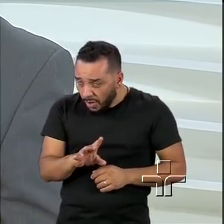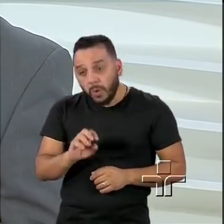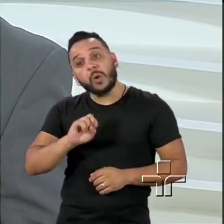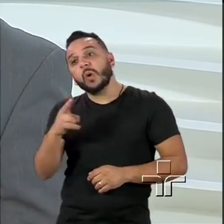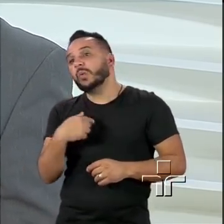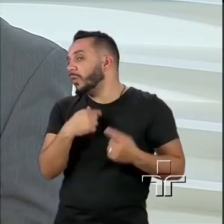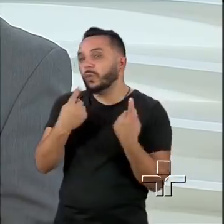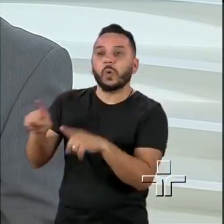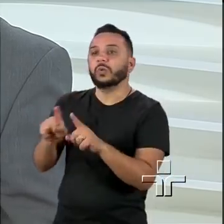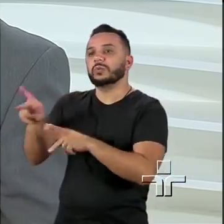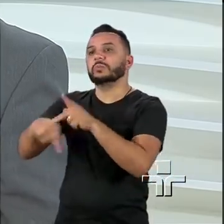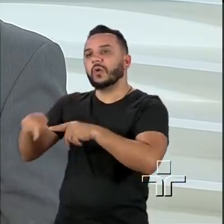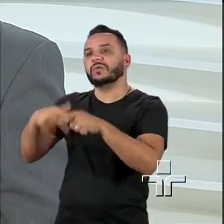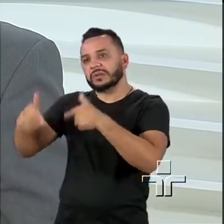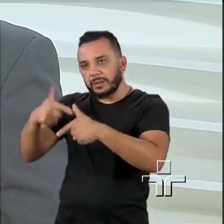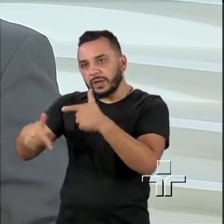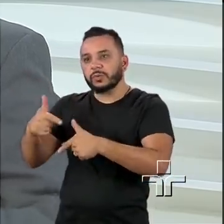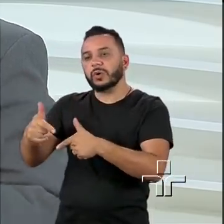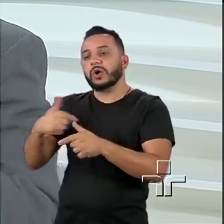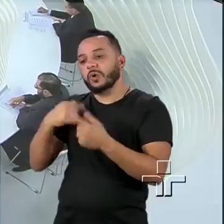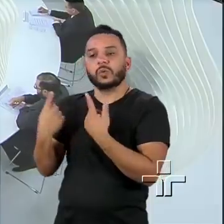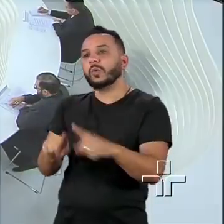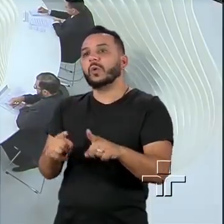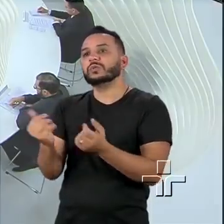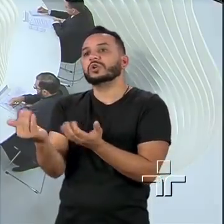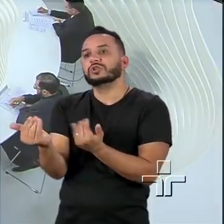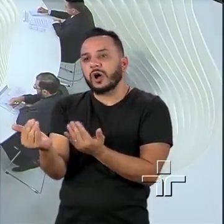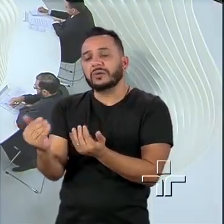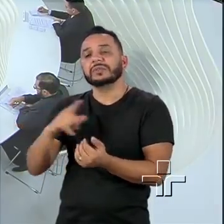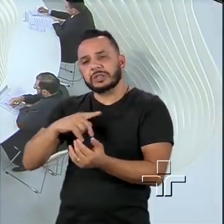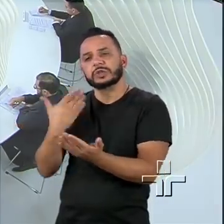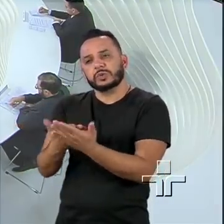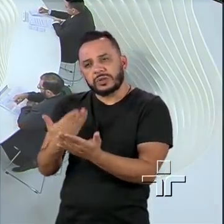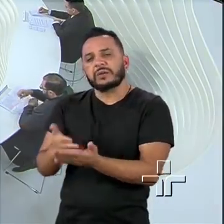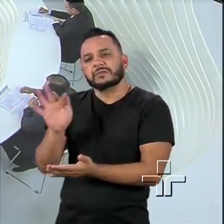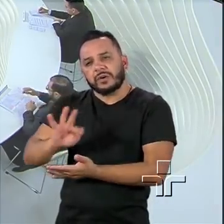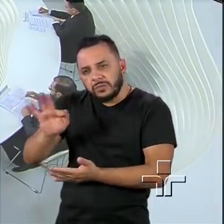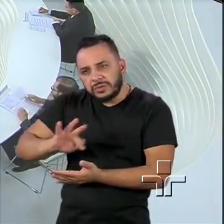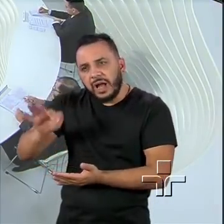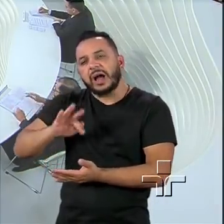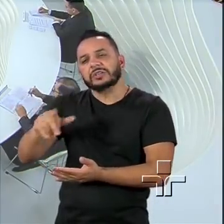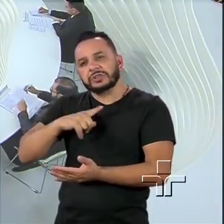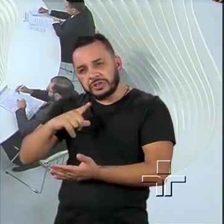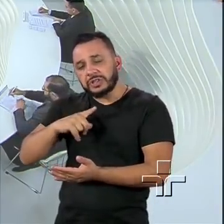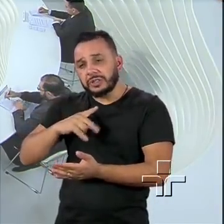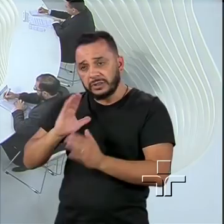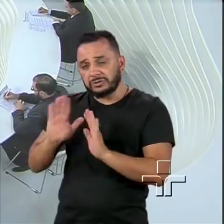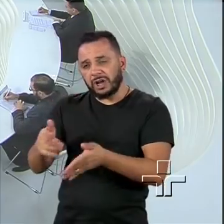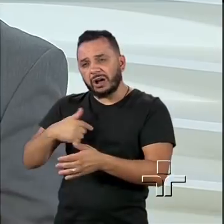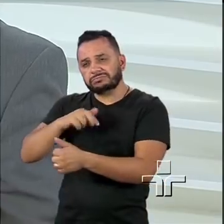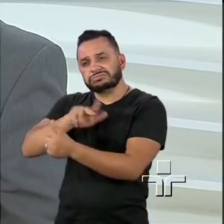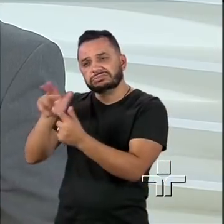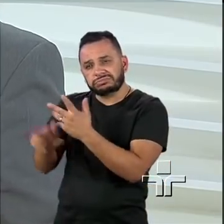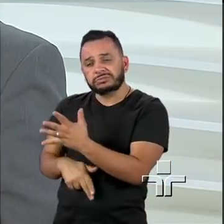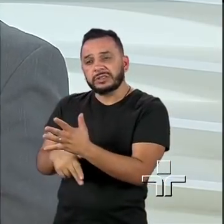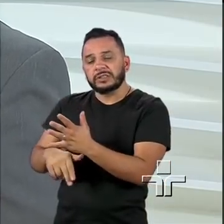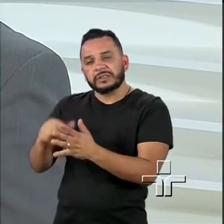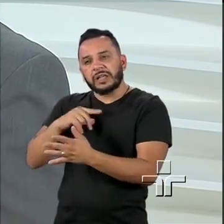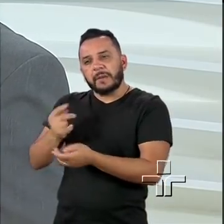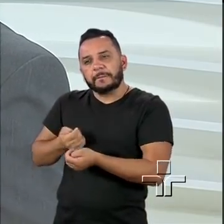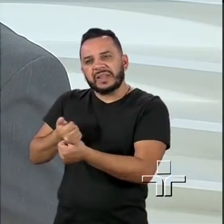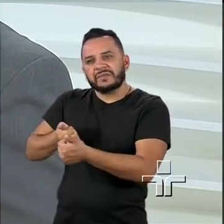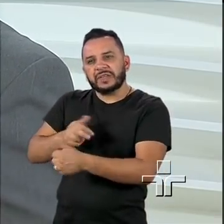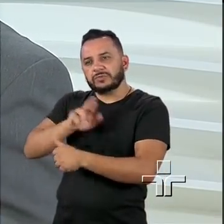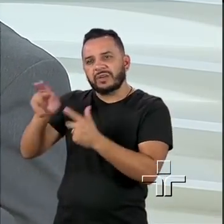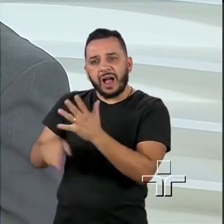juventude, que tinha acesso no ProUni, no FIES, das novas universidades, que está sendo restringido? Ou contra aquela